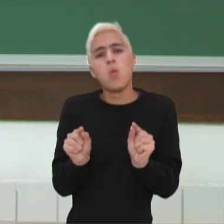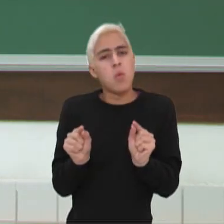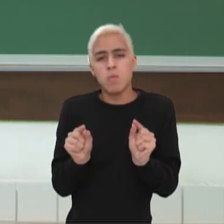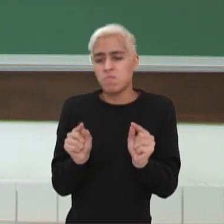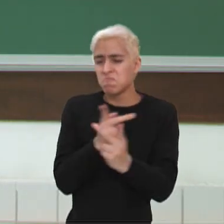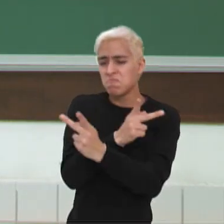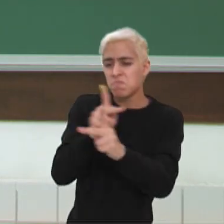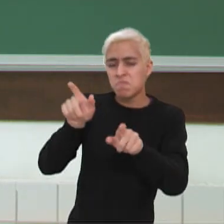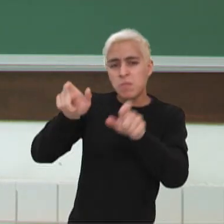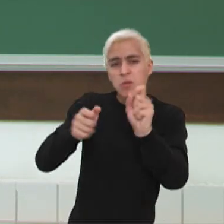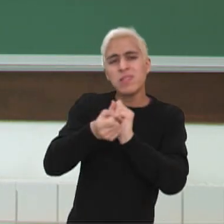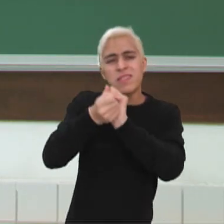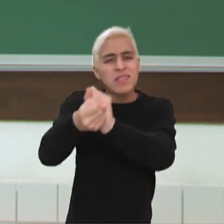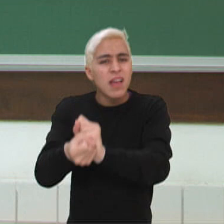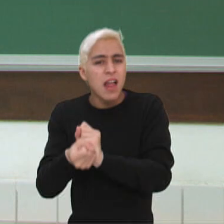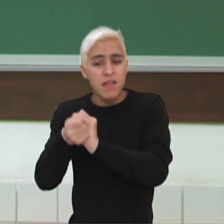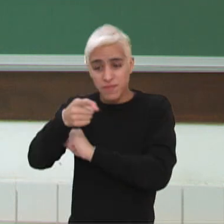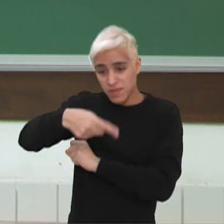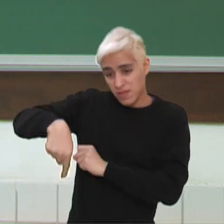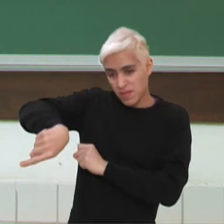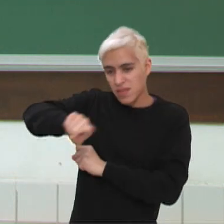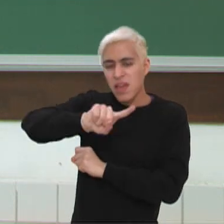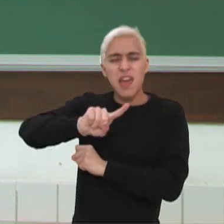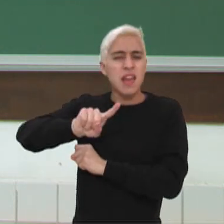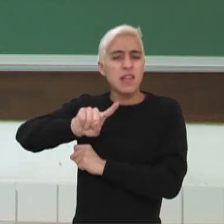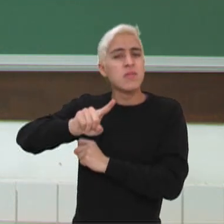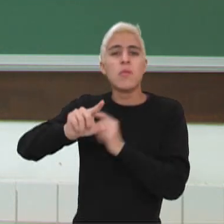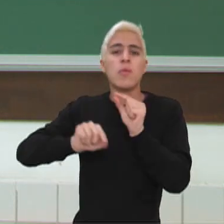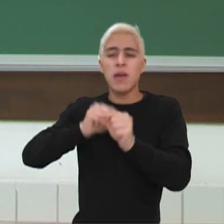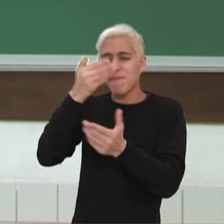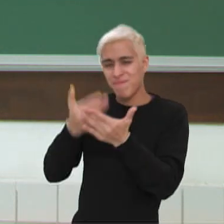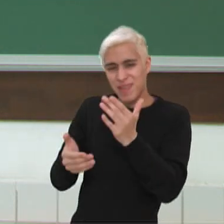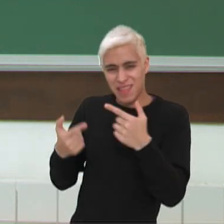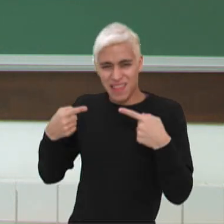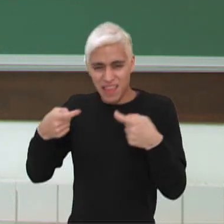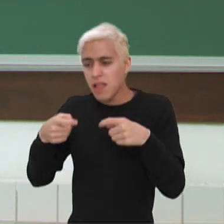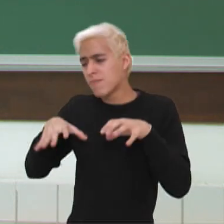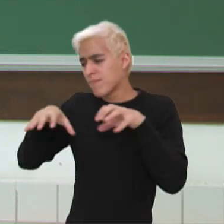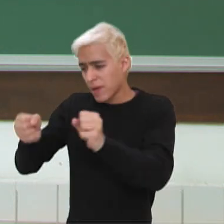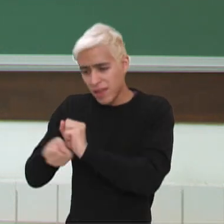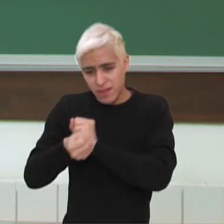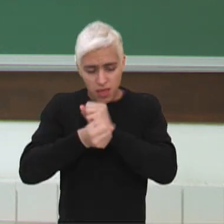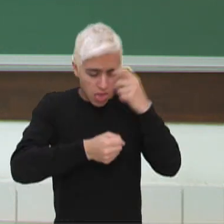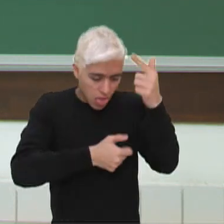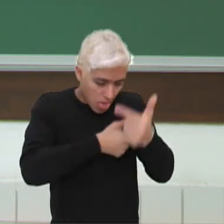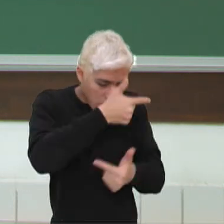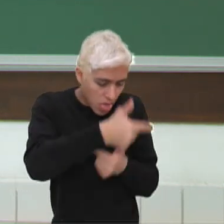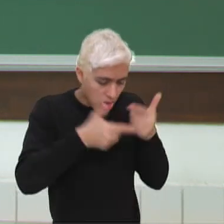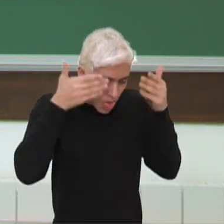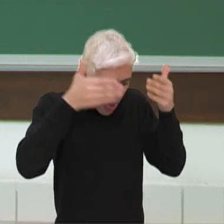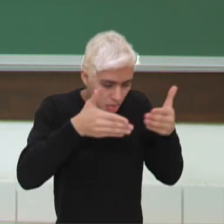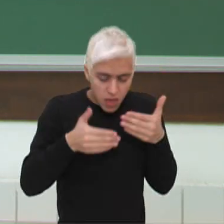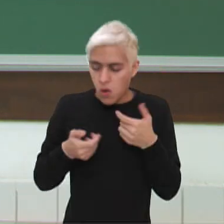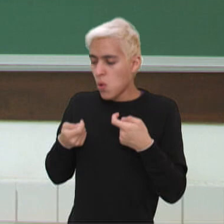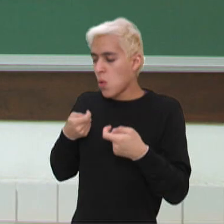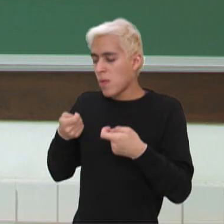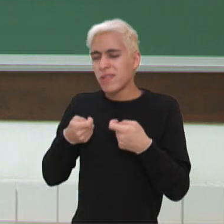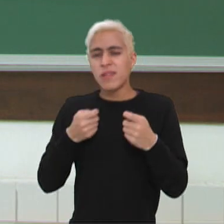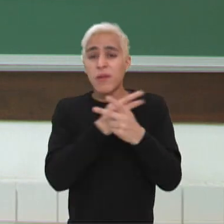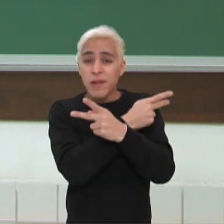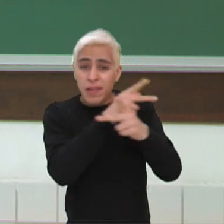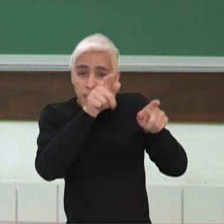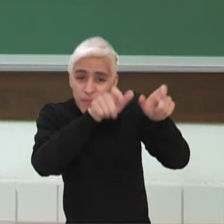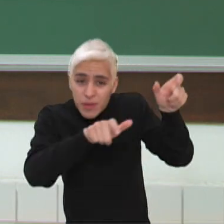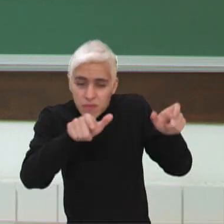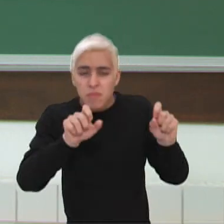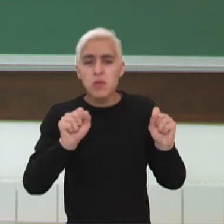cabo dos escravos que foram feitos durante os períodos das guerras. Então, o cidadão ali tinha liberdade e maior tempo, o